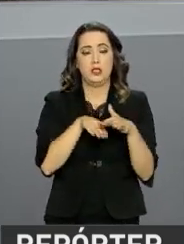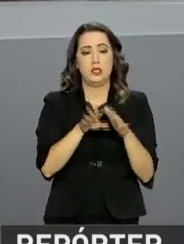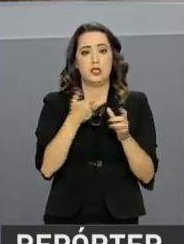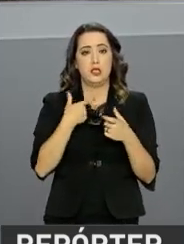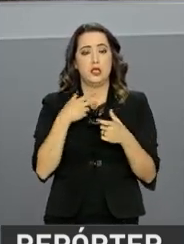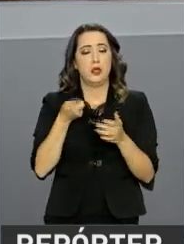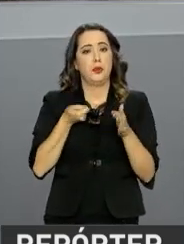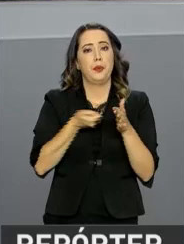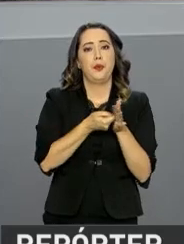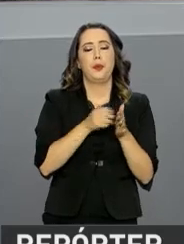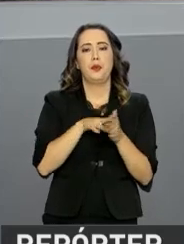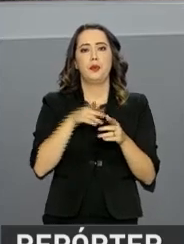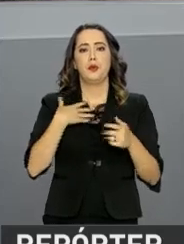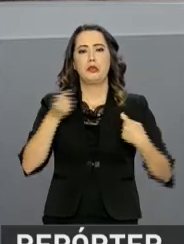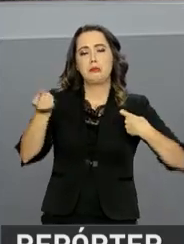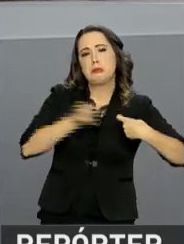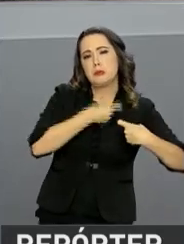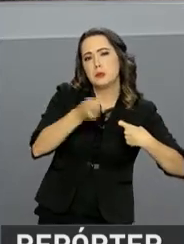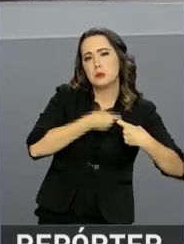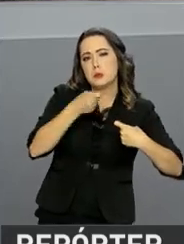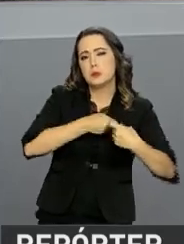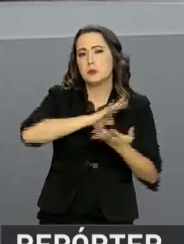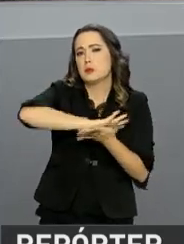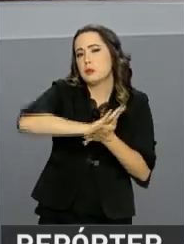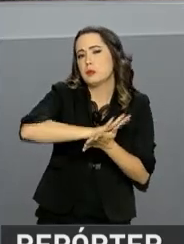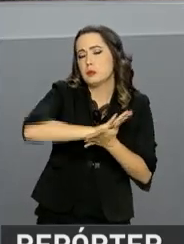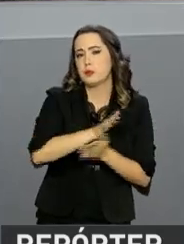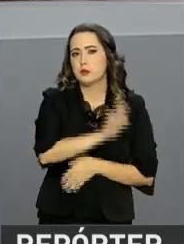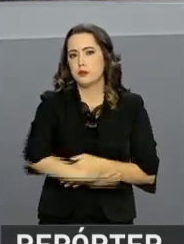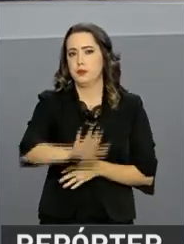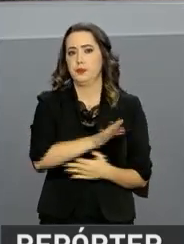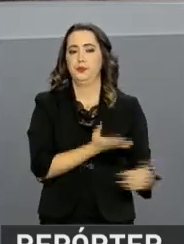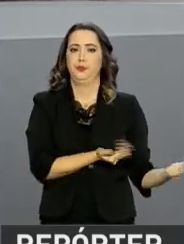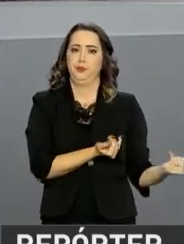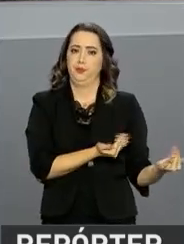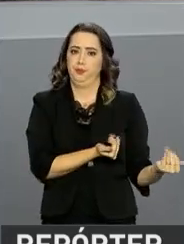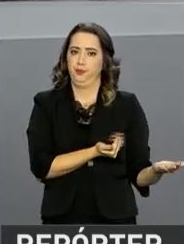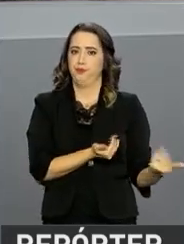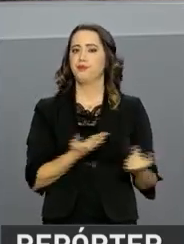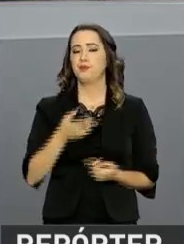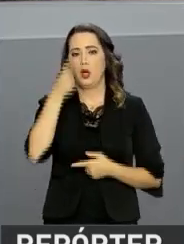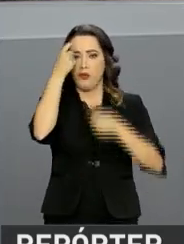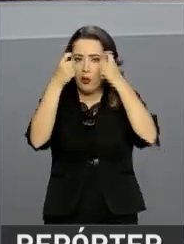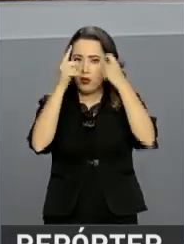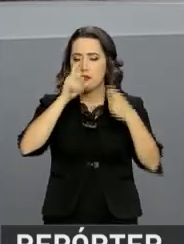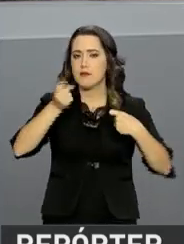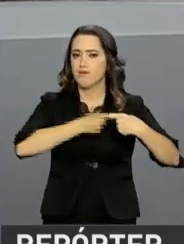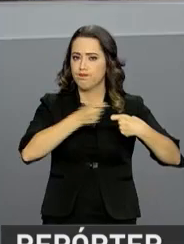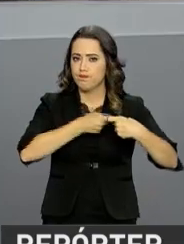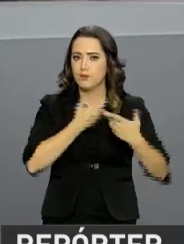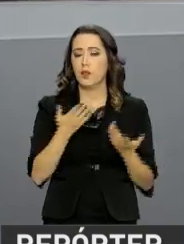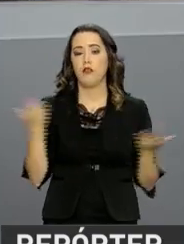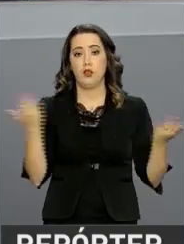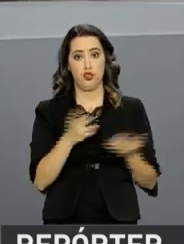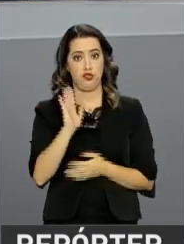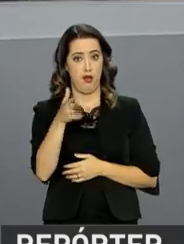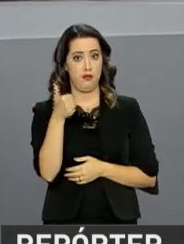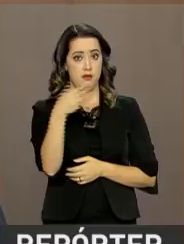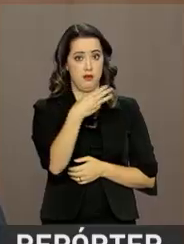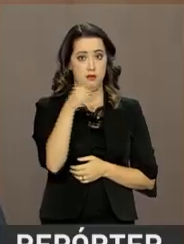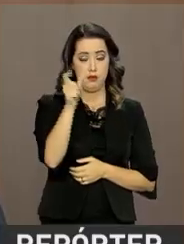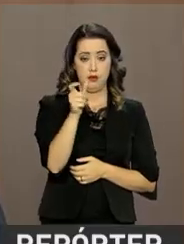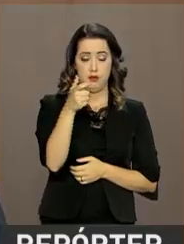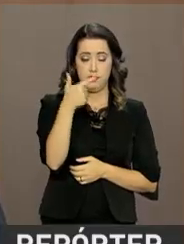a crimes de exploração sexual contra crianças e adolescentes até agora foram 132 presos